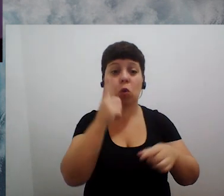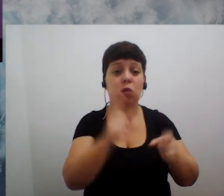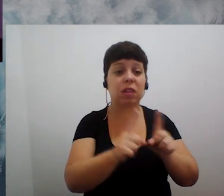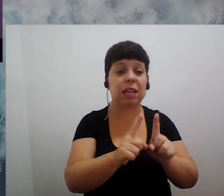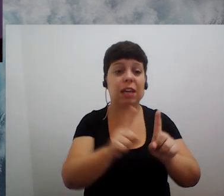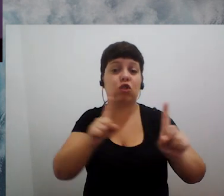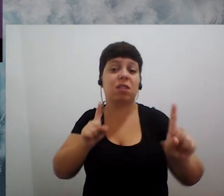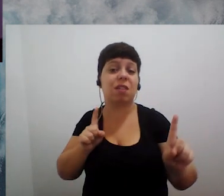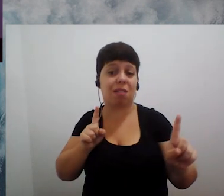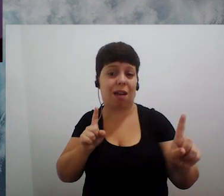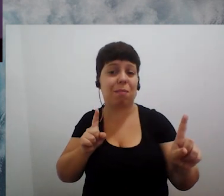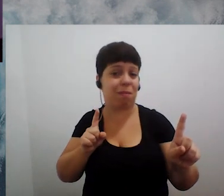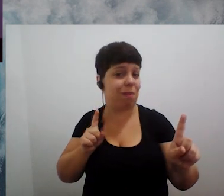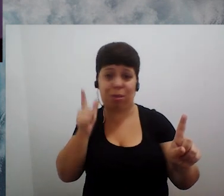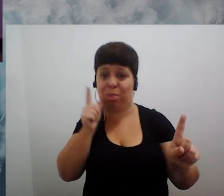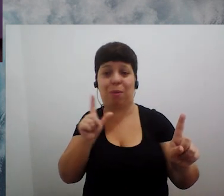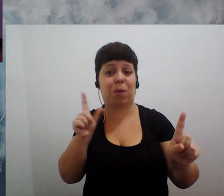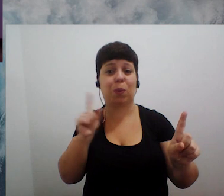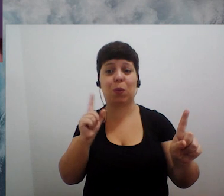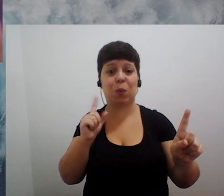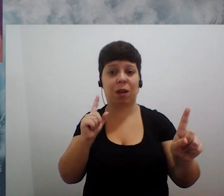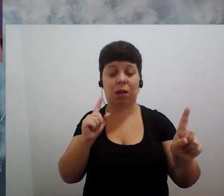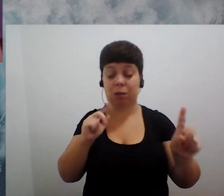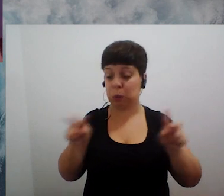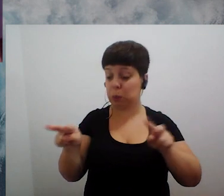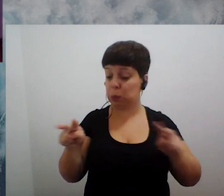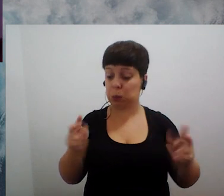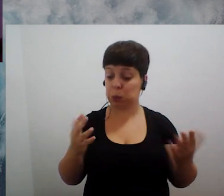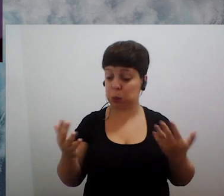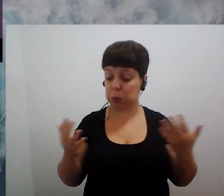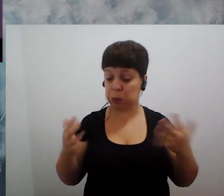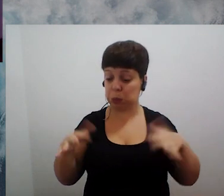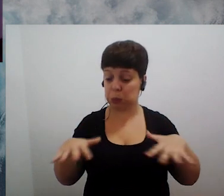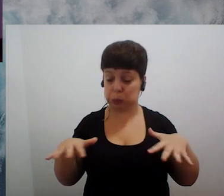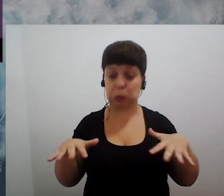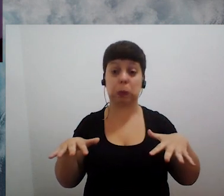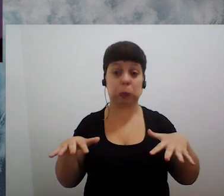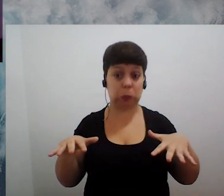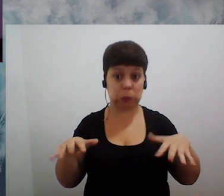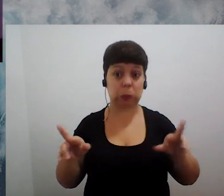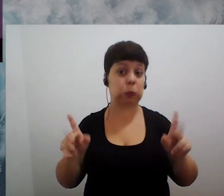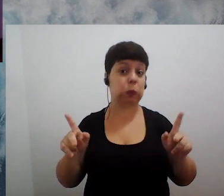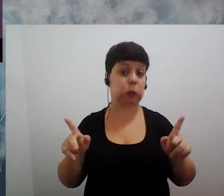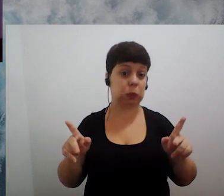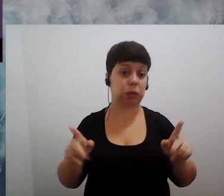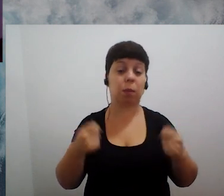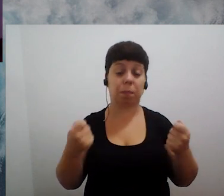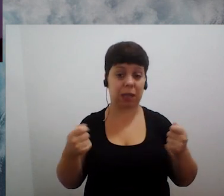na verdade, não puderam fazer o distanciamento social, né, e você teve isso muito claro, né.